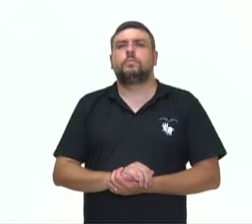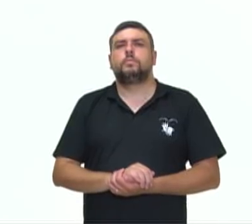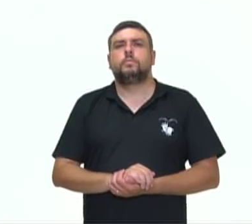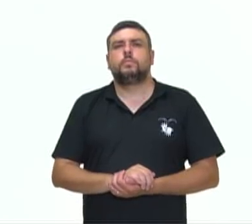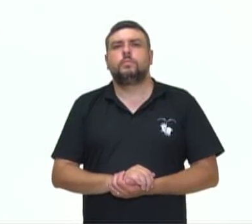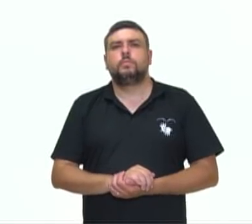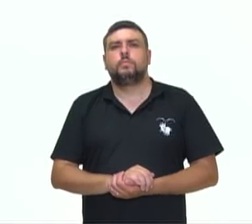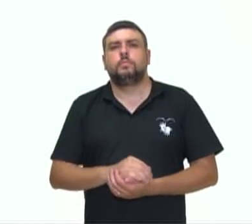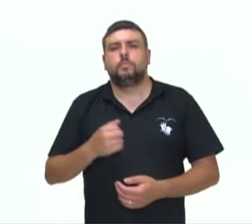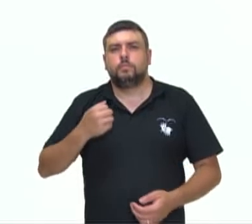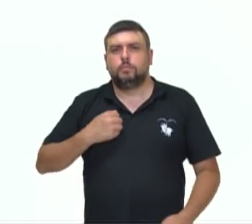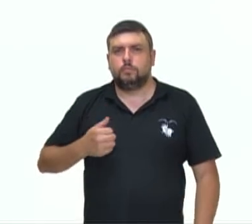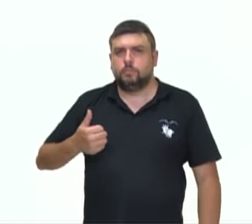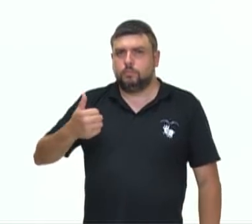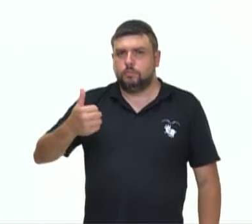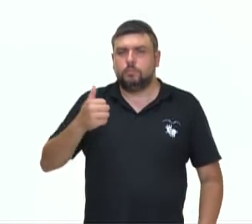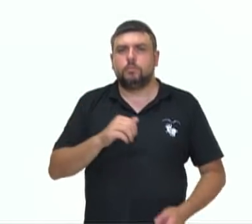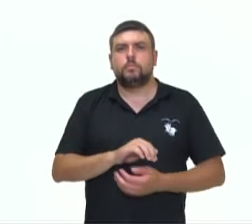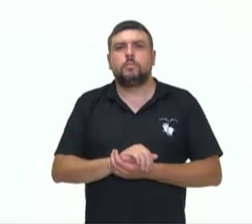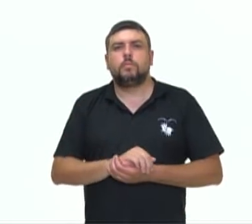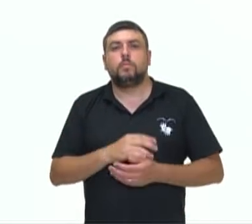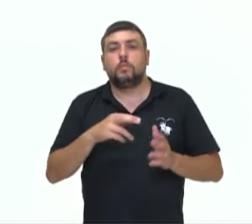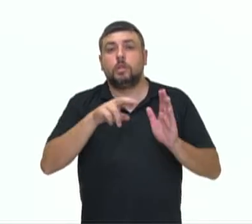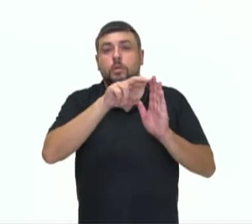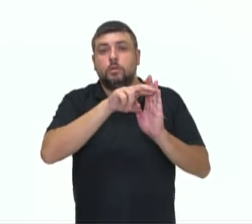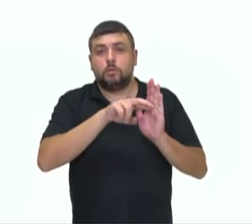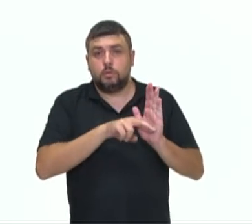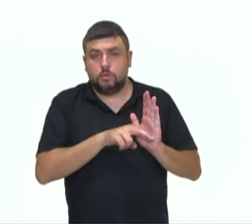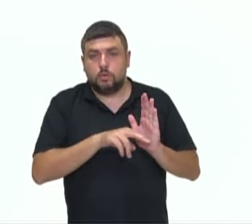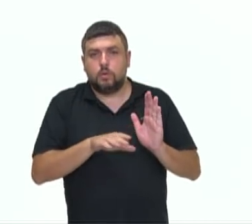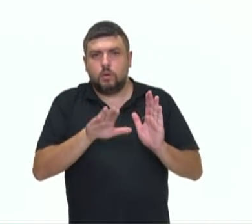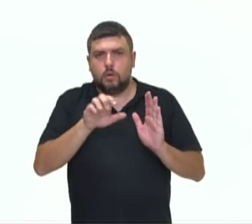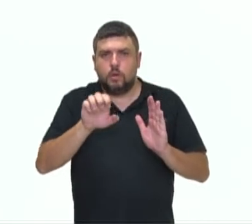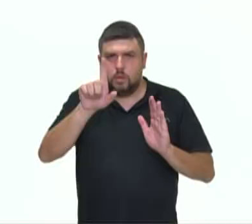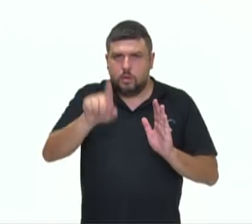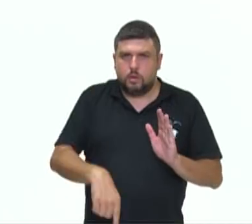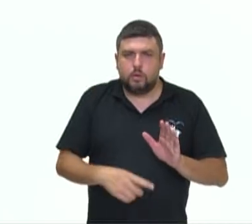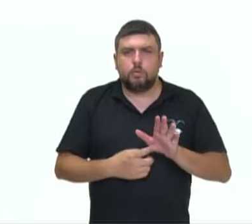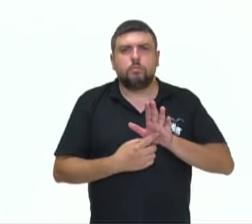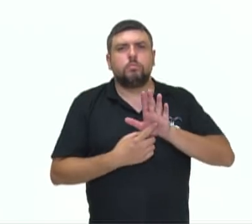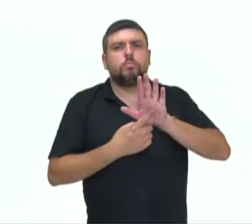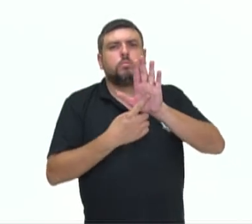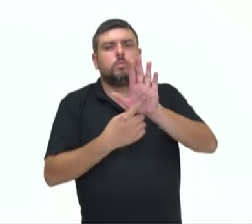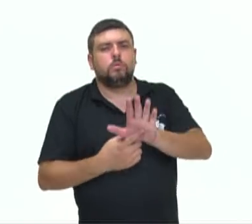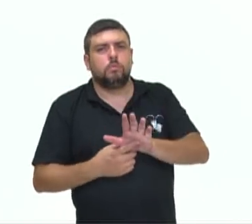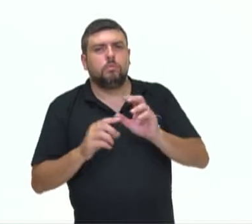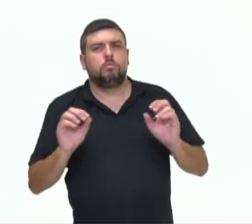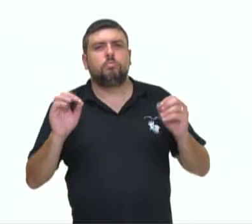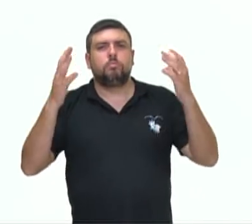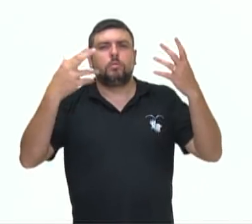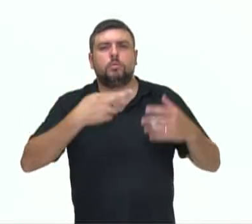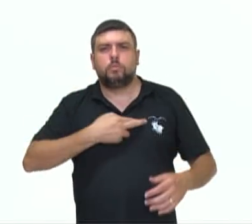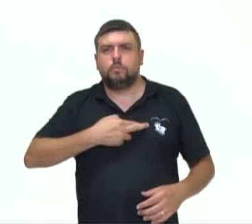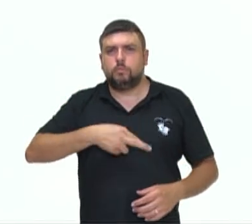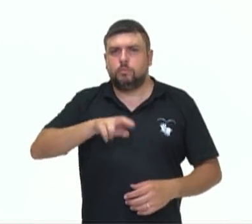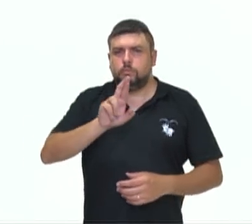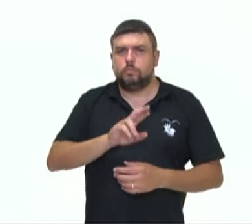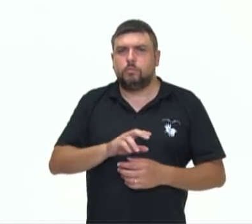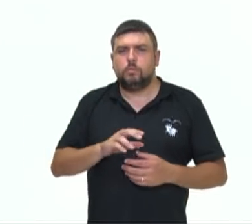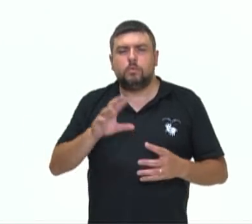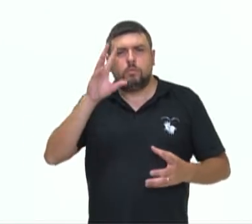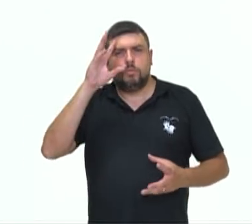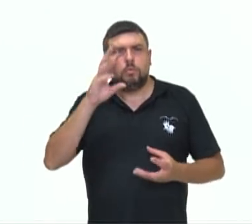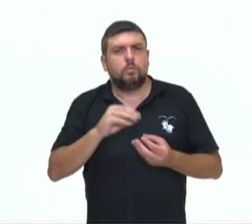Bom, número 1, os rituais são celebrações das tradições e manifestações religiosas e podem ser compreendidos